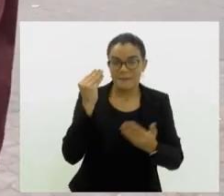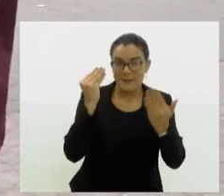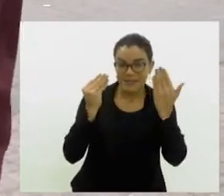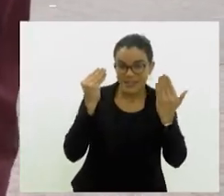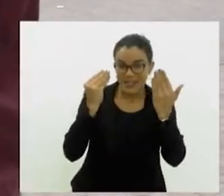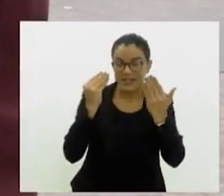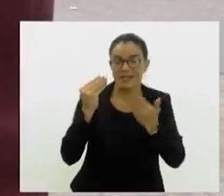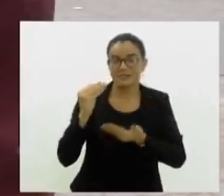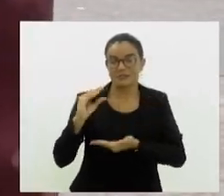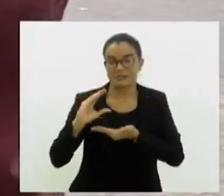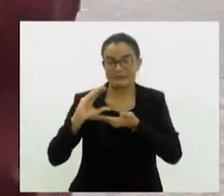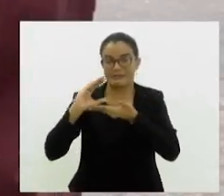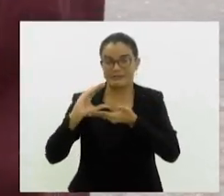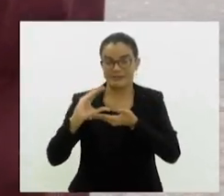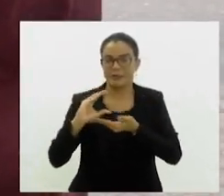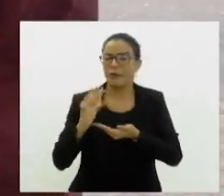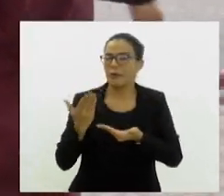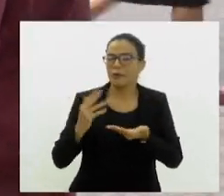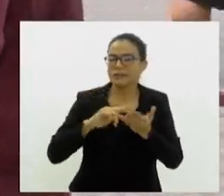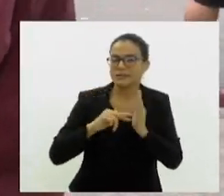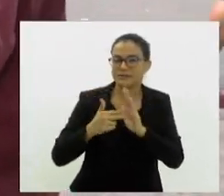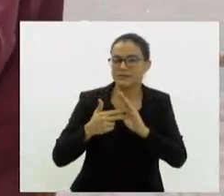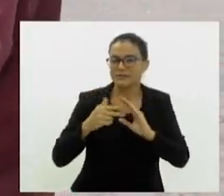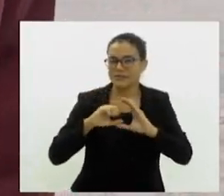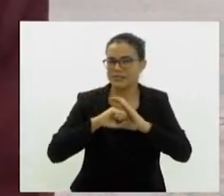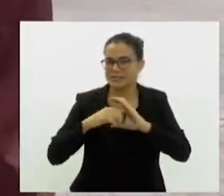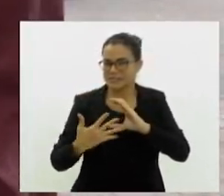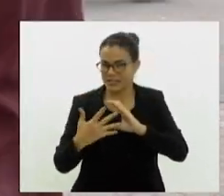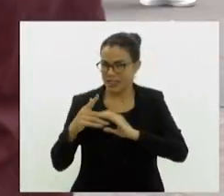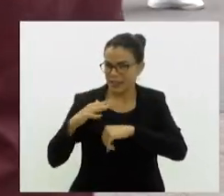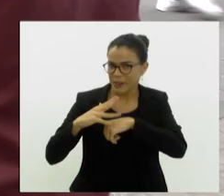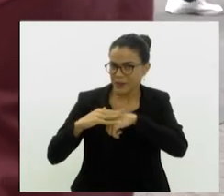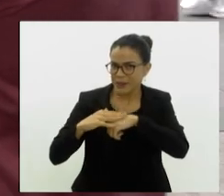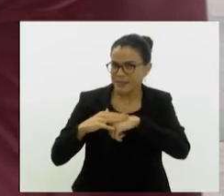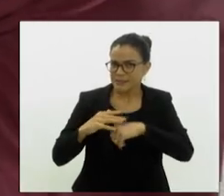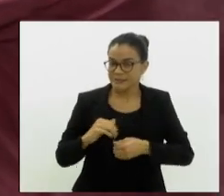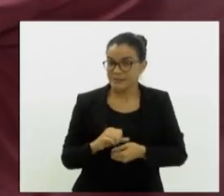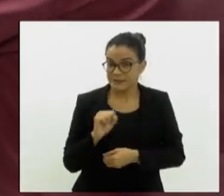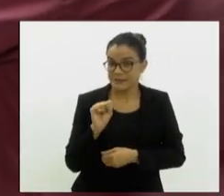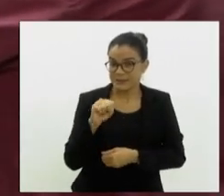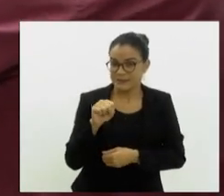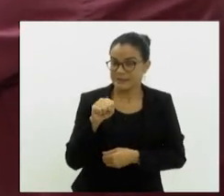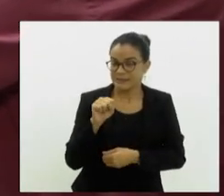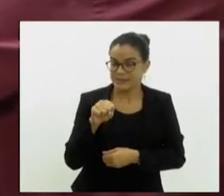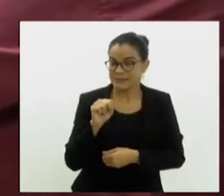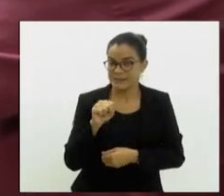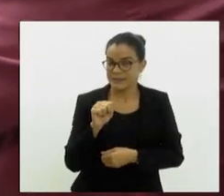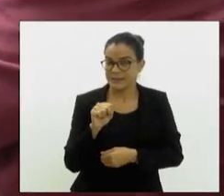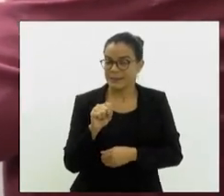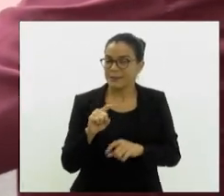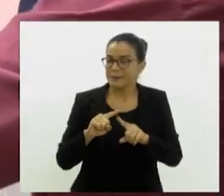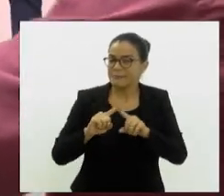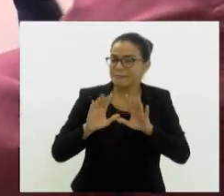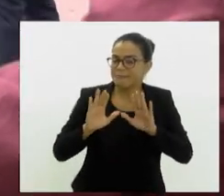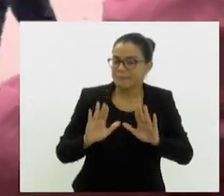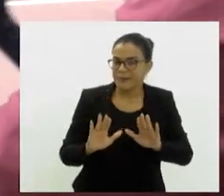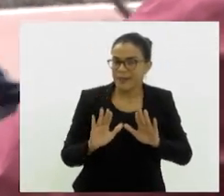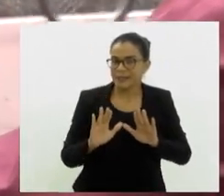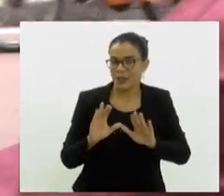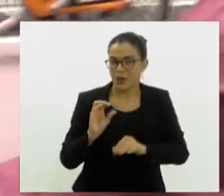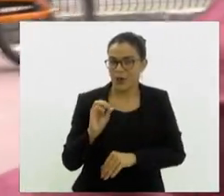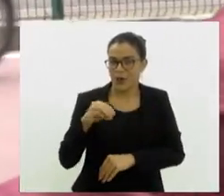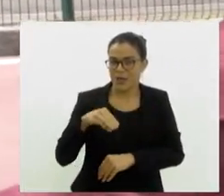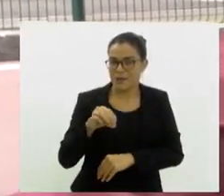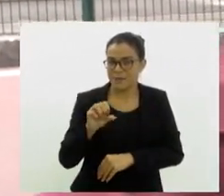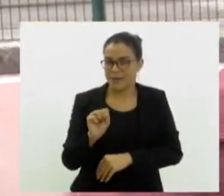Doutor, bom dia. Do que se trata essa síndrome e ela é considerada uma doença? Sim, é considerada, apesar que a OMS